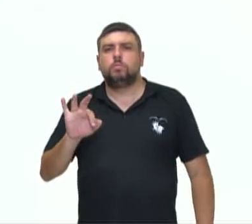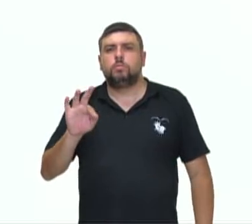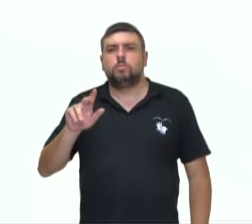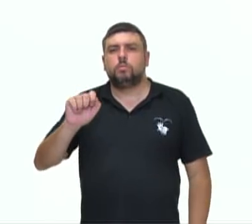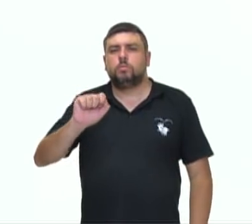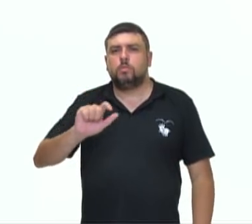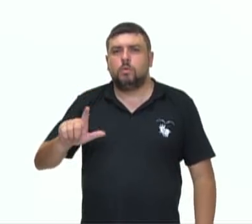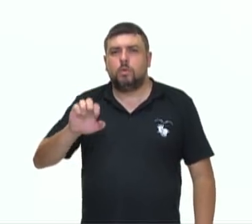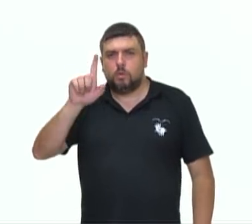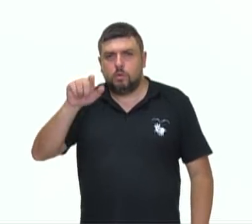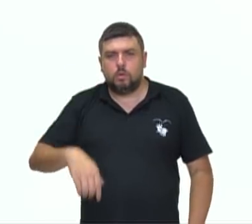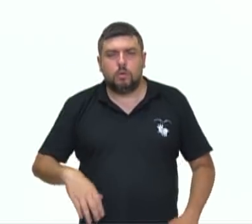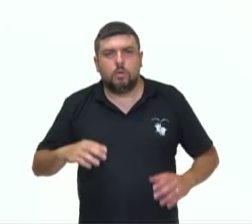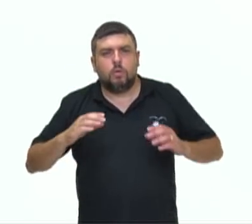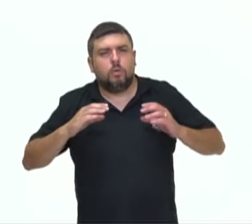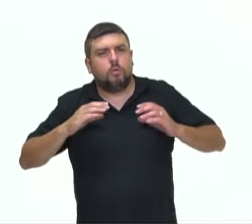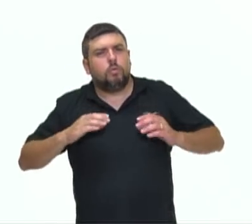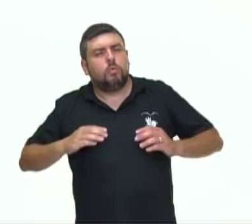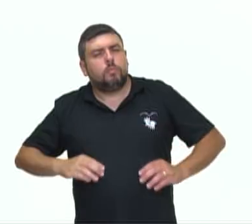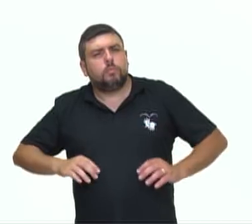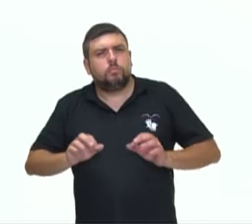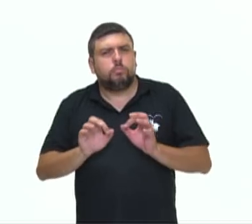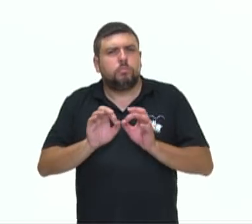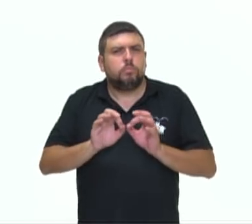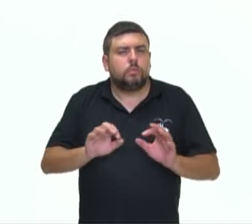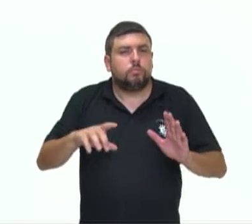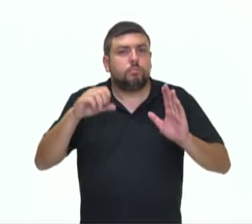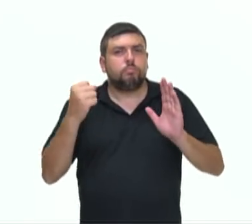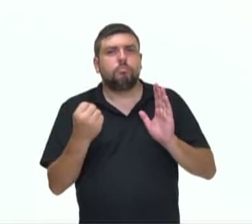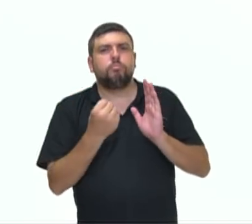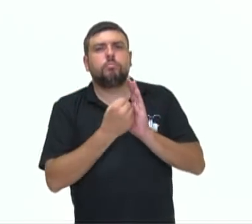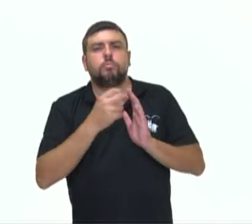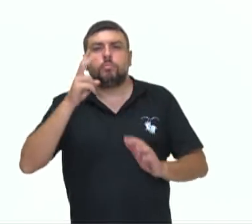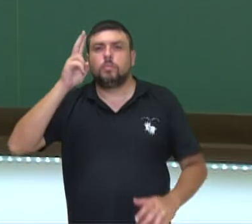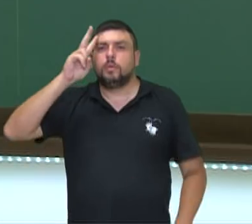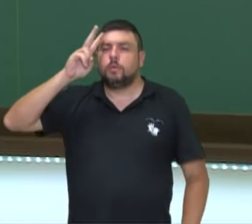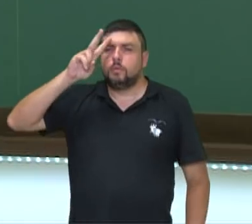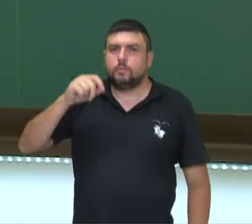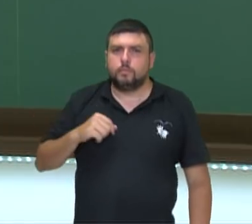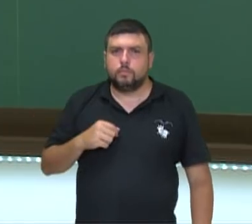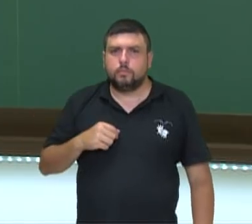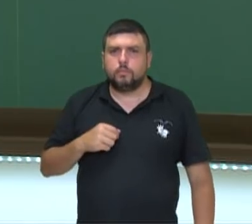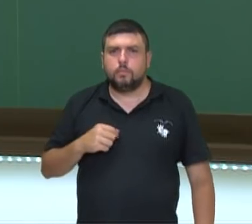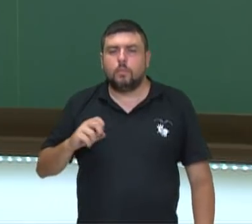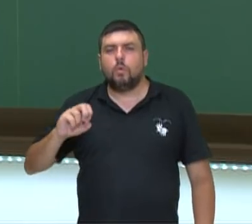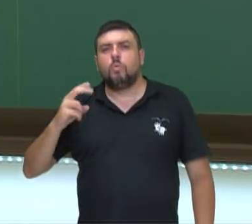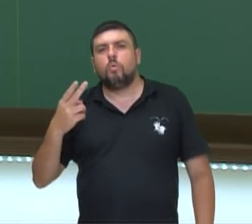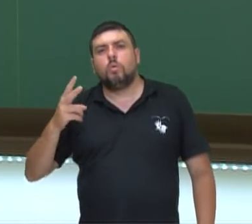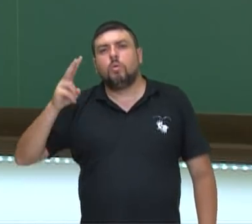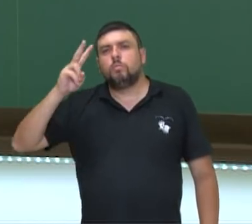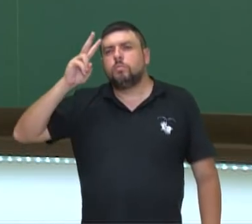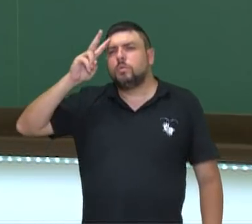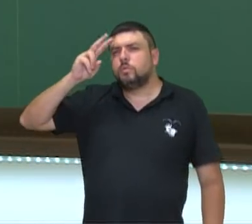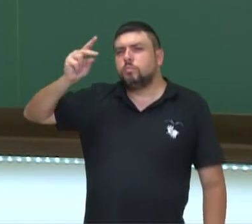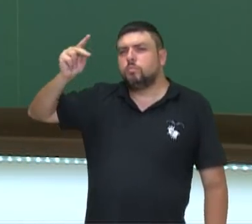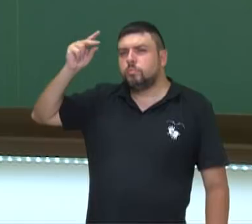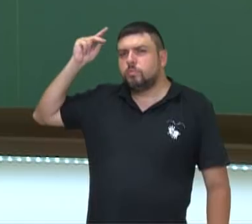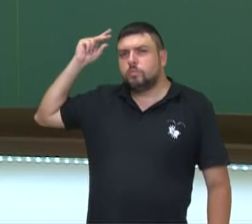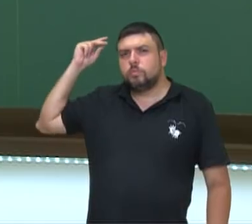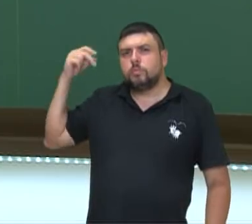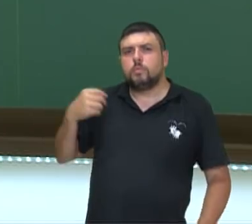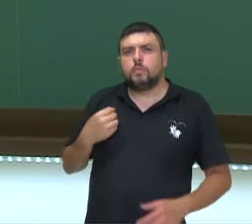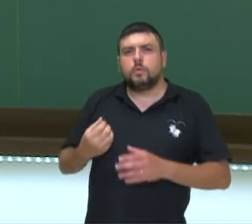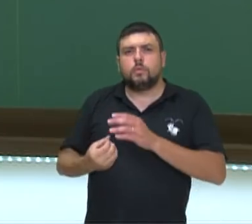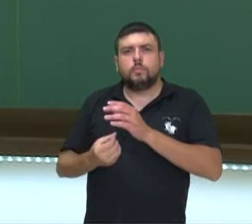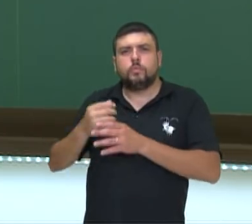comportamento simbólico. Então, todo ritual simboliza algo, ou o que aconteceu lá na origem, na criação do mundo,